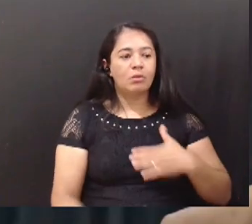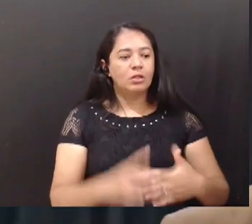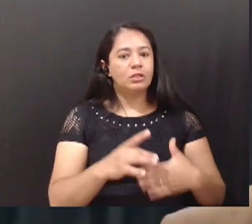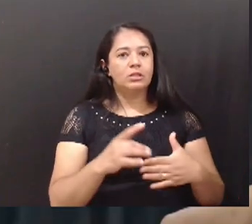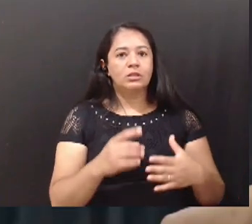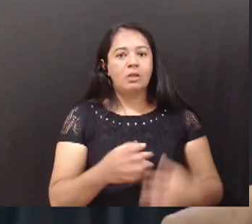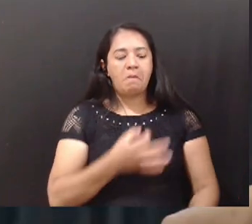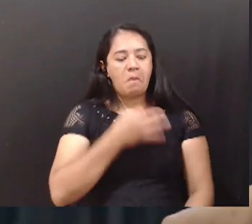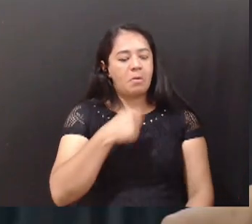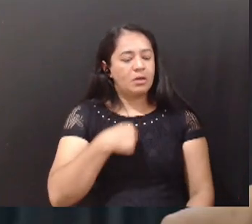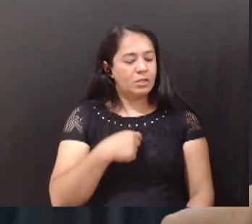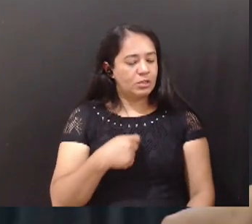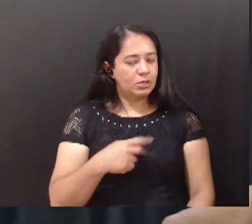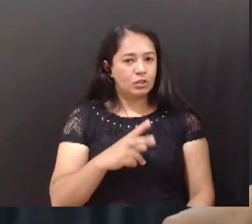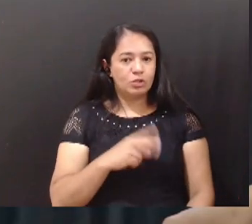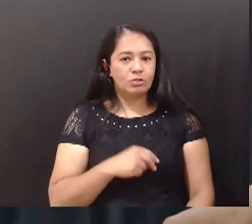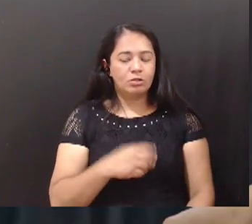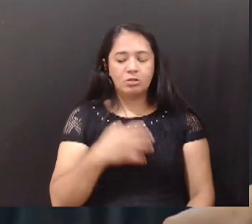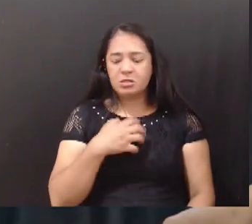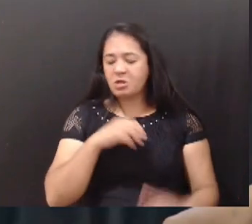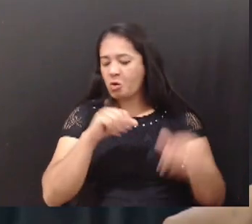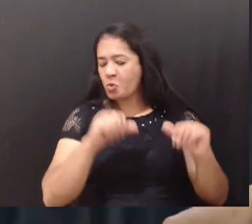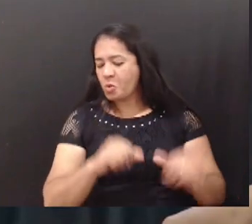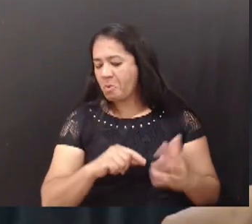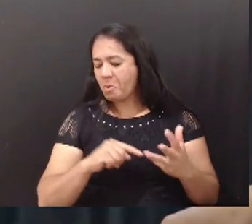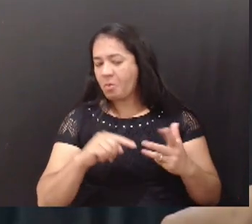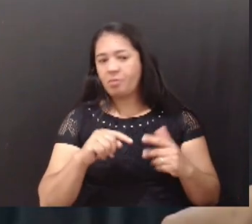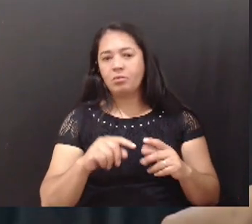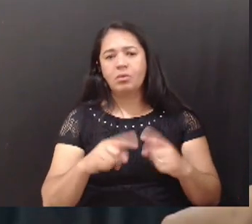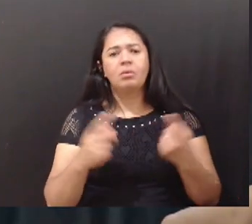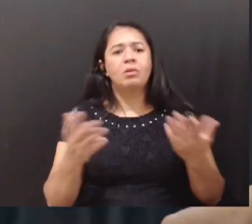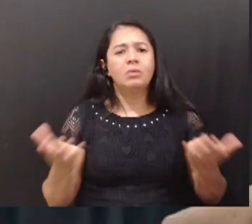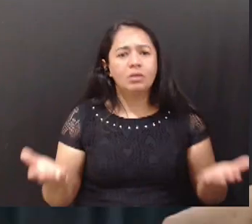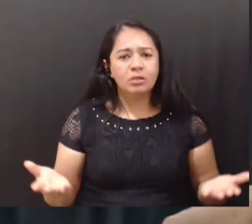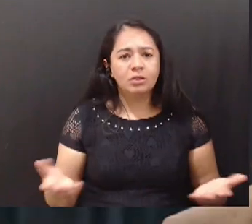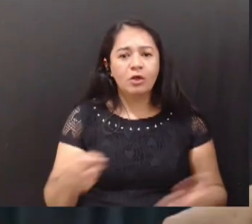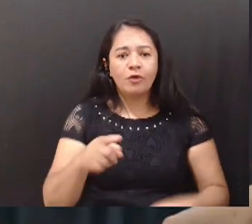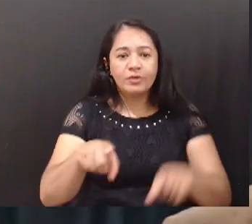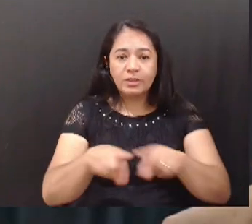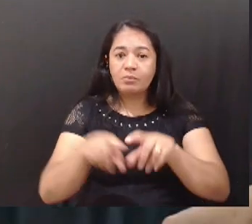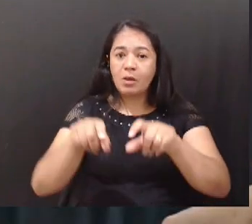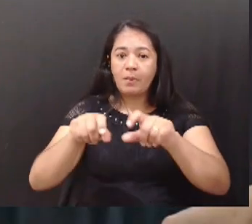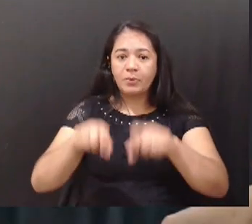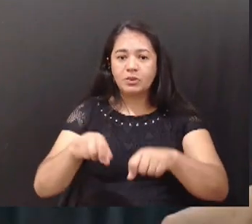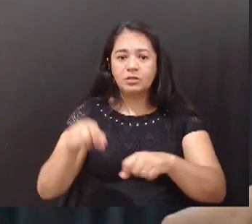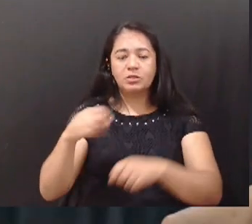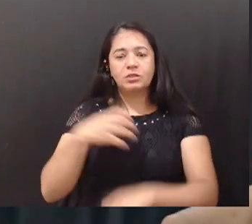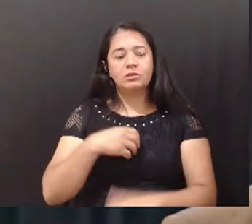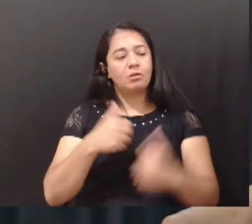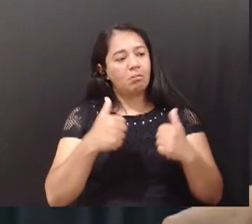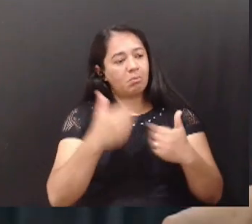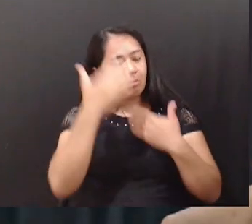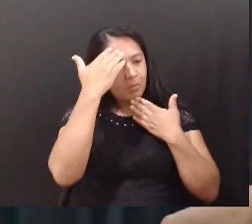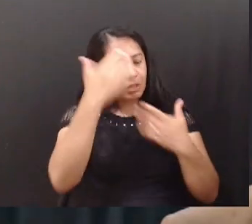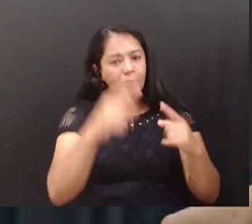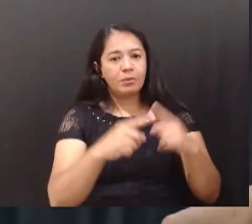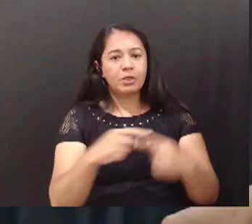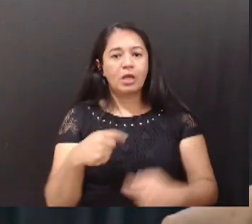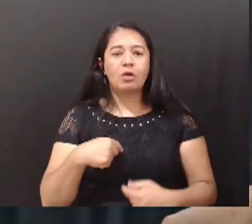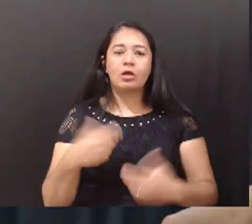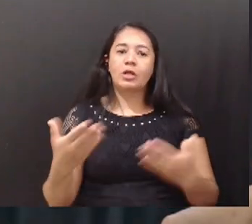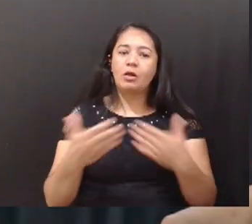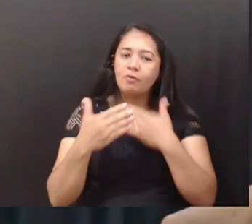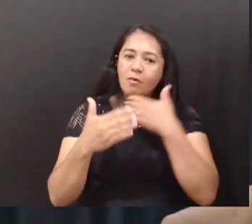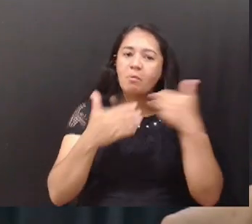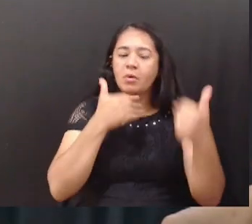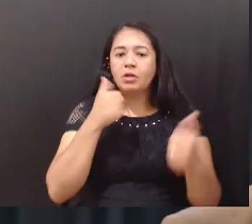que droga, tô me sentindo péssima, etc. Mas peraí, você também pode se sentir e falar, poxa, obrigada, porque aí eu vou poder melhorar, o que eu posso